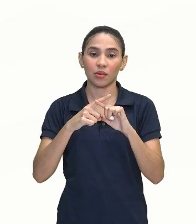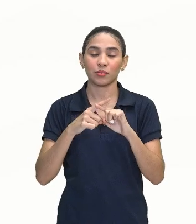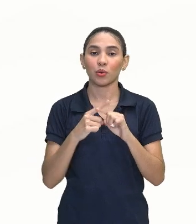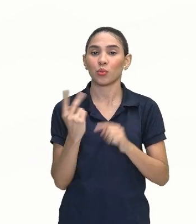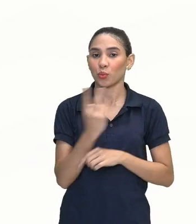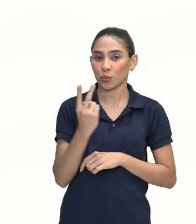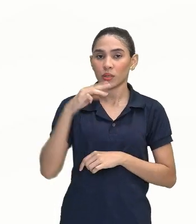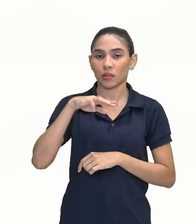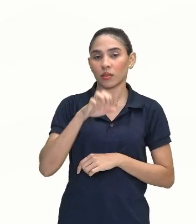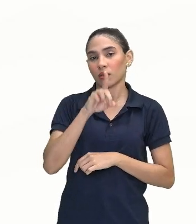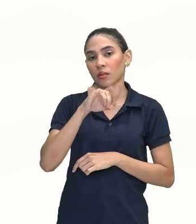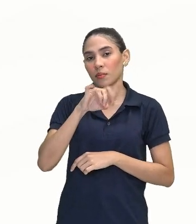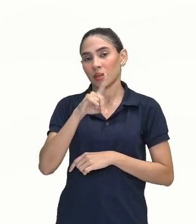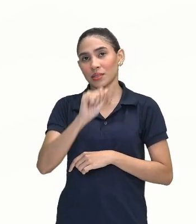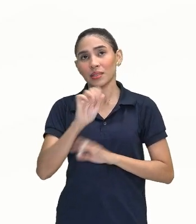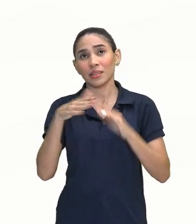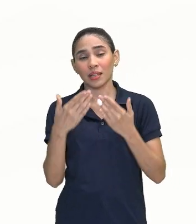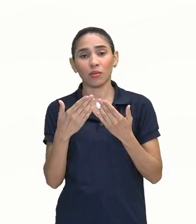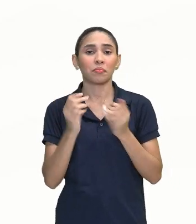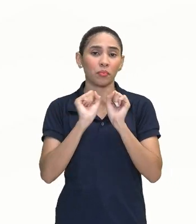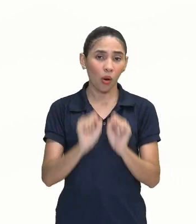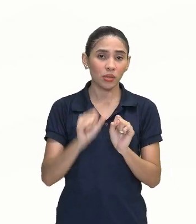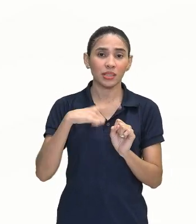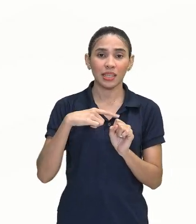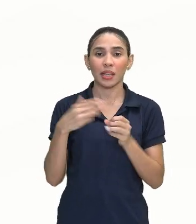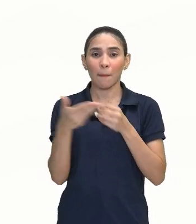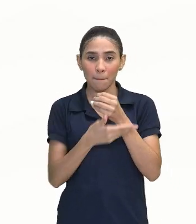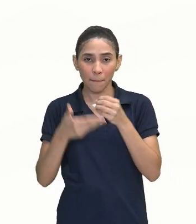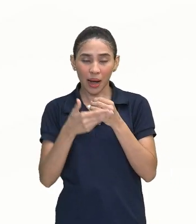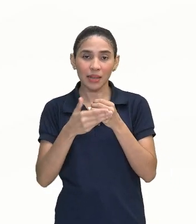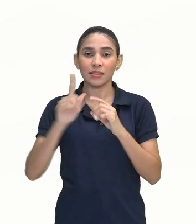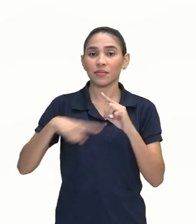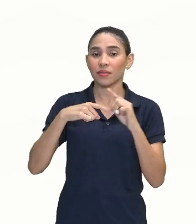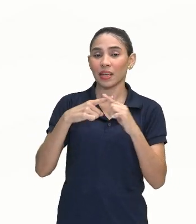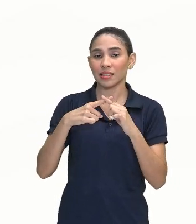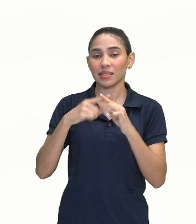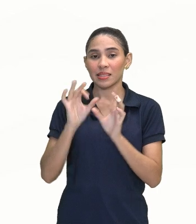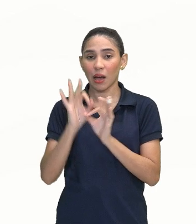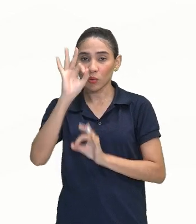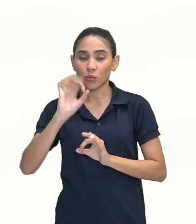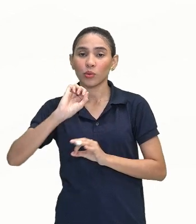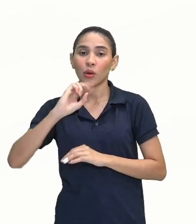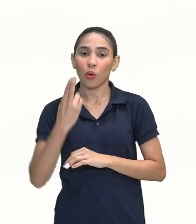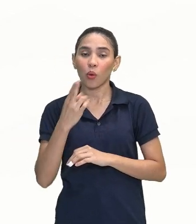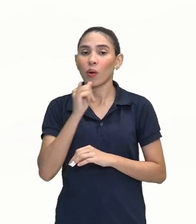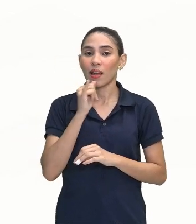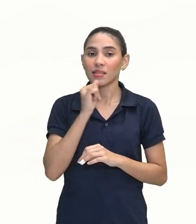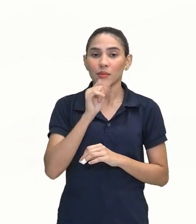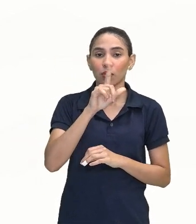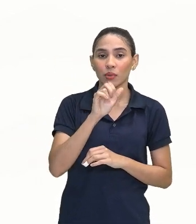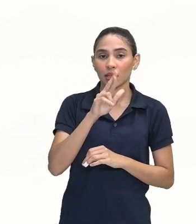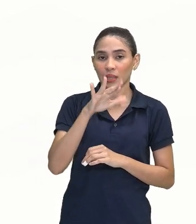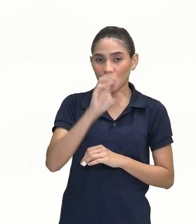duas medidas. E aí você pode chamar de base vezes altura ou ainda de comprimento vezes largura, tá